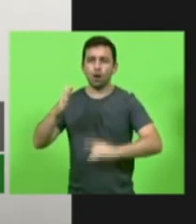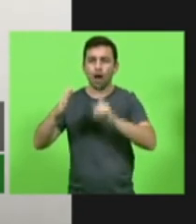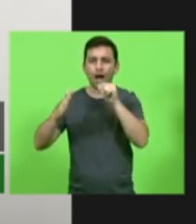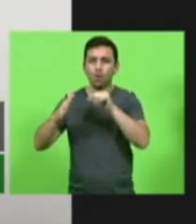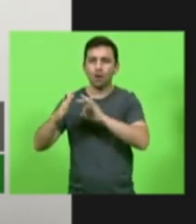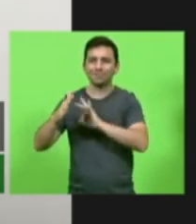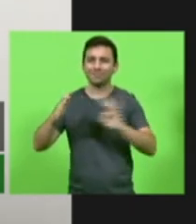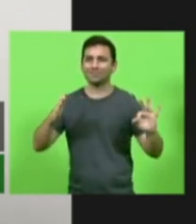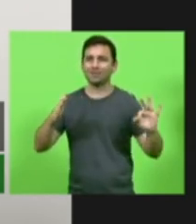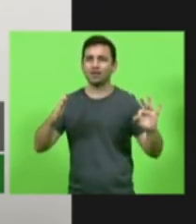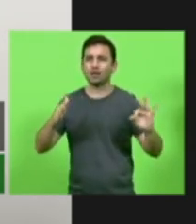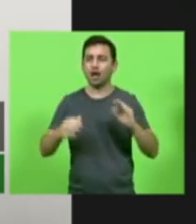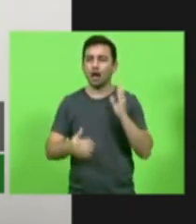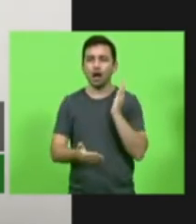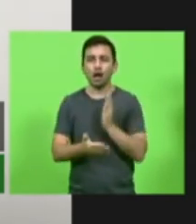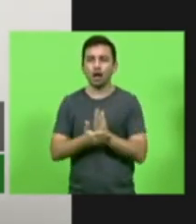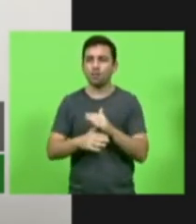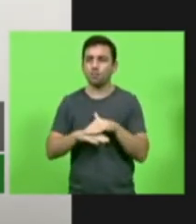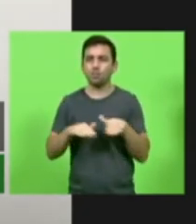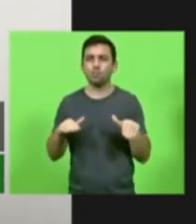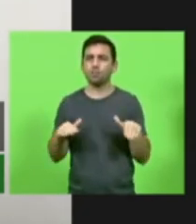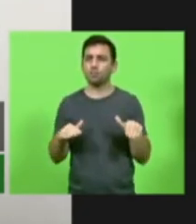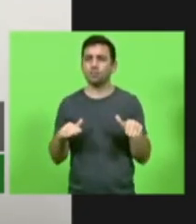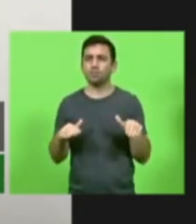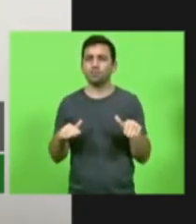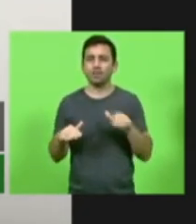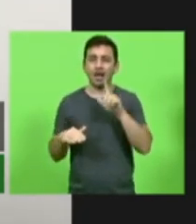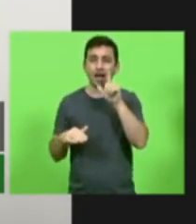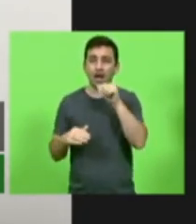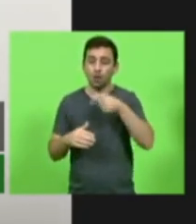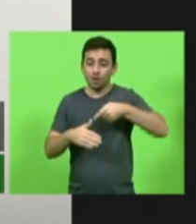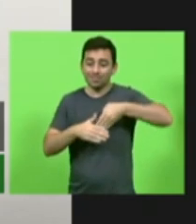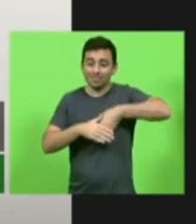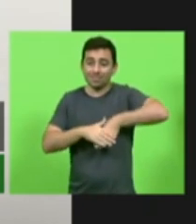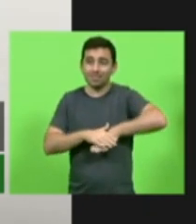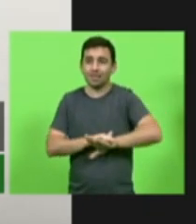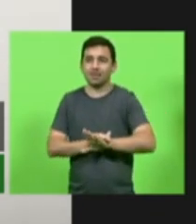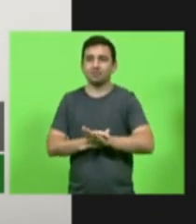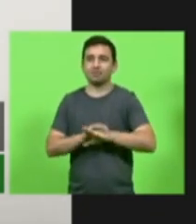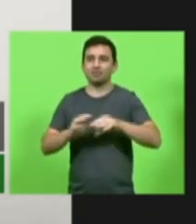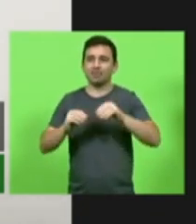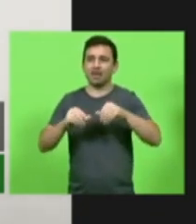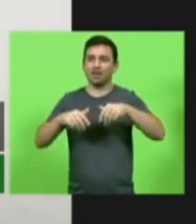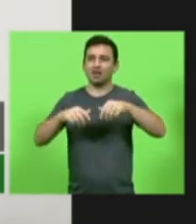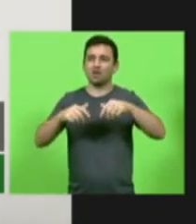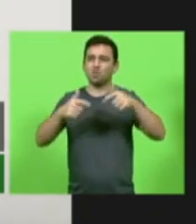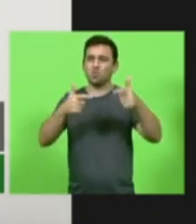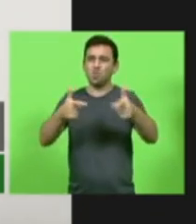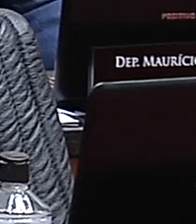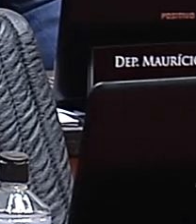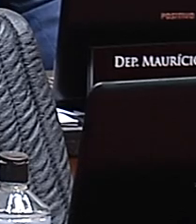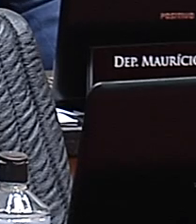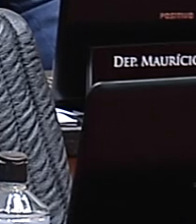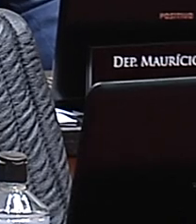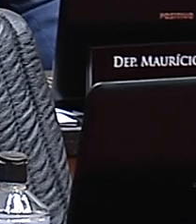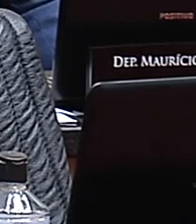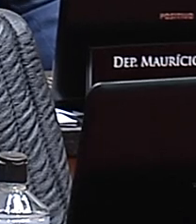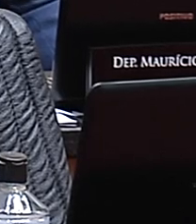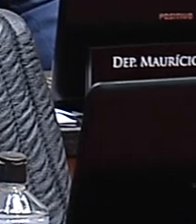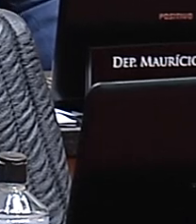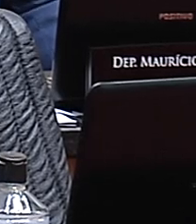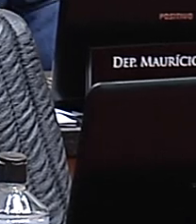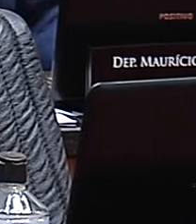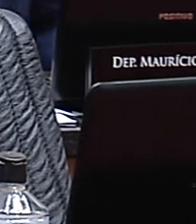do PT, chamou a atenção para as dificuldades econômicas enfrentadas pelos produtores rurais do oeste do estado, especialmente